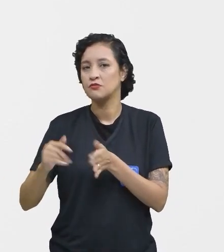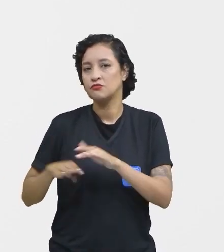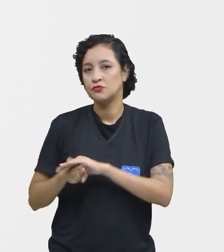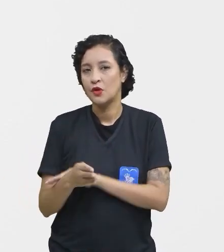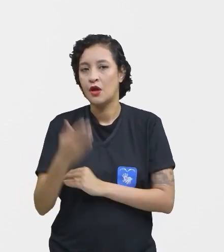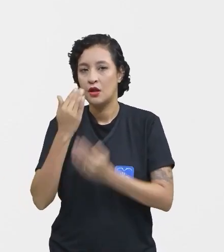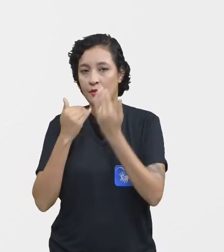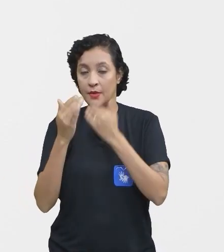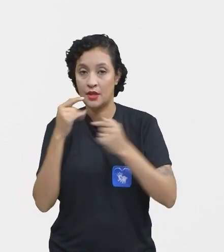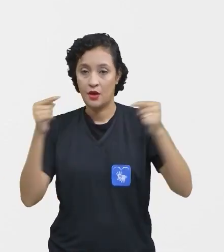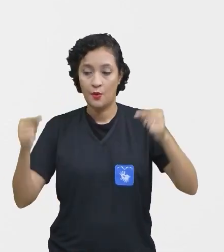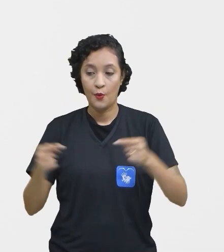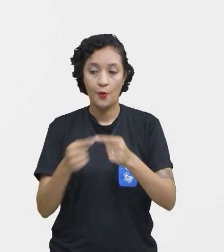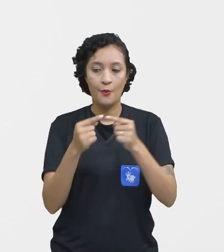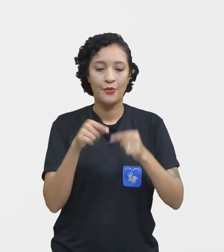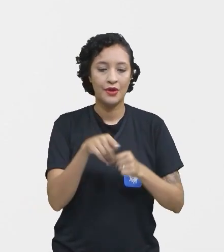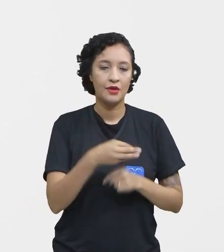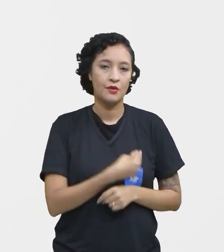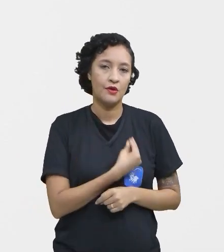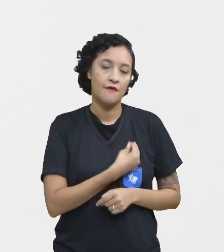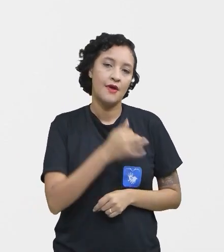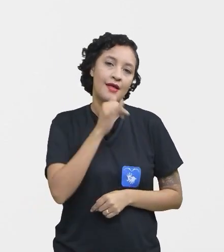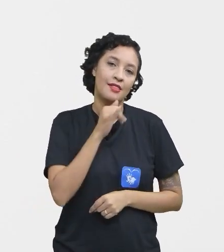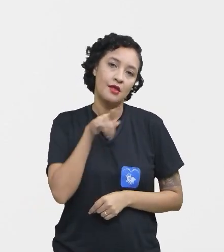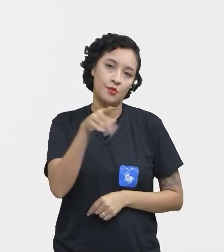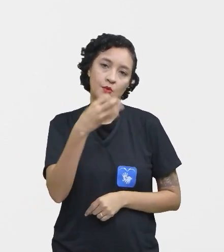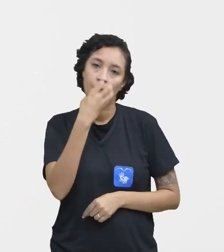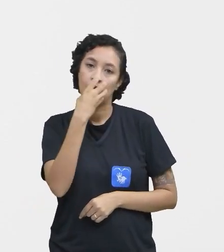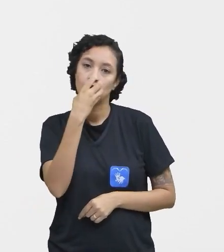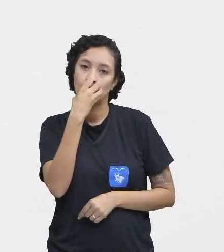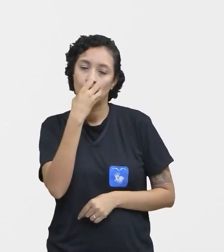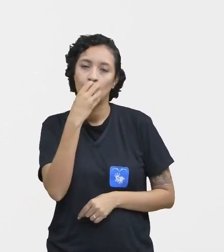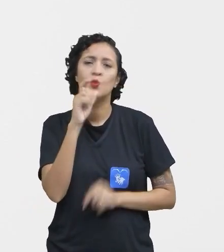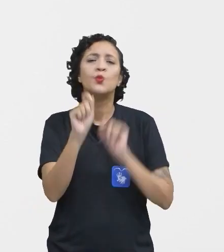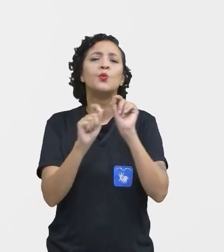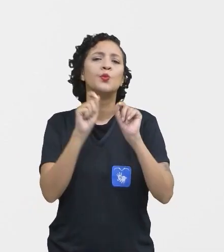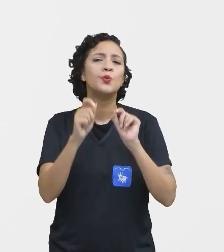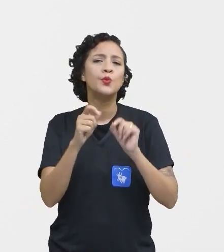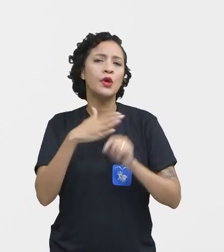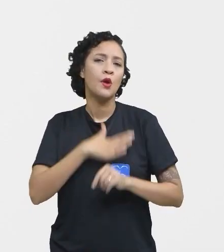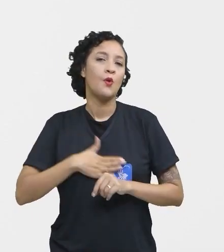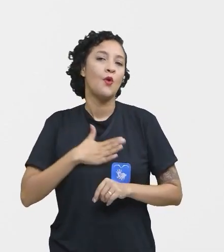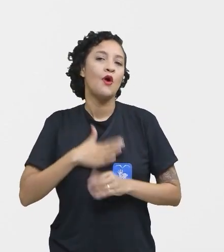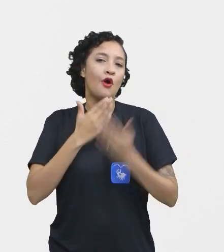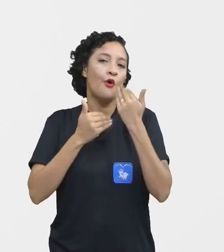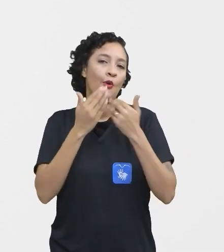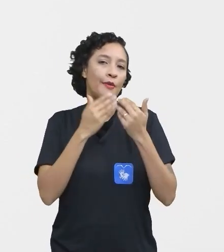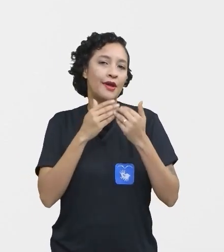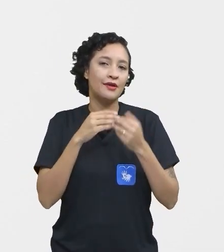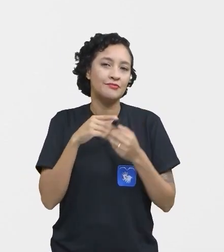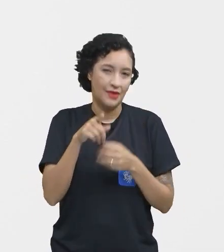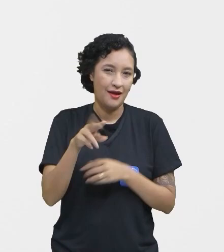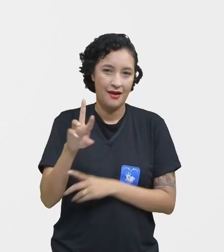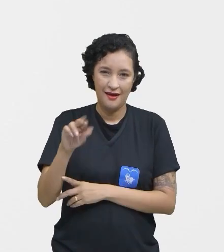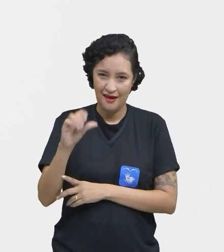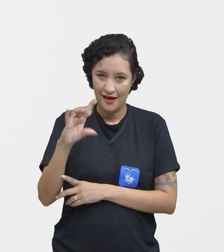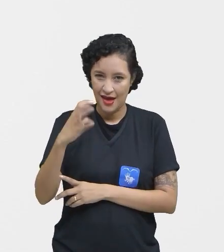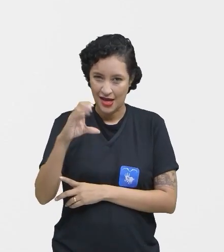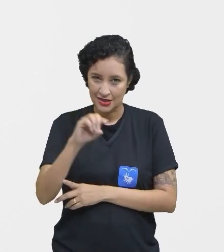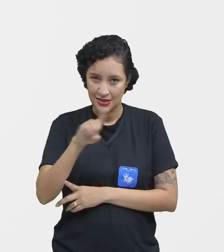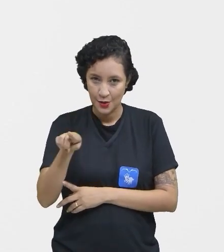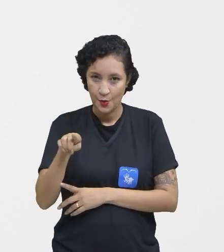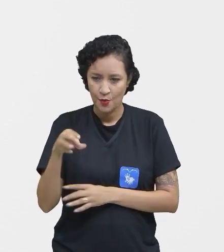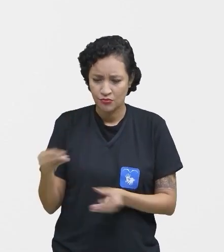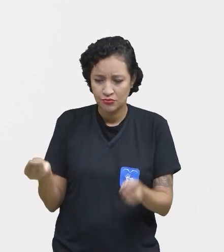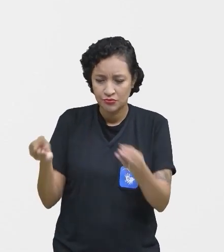vive. Por exemplo, seu cachorro, o que ele gosta de comer? Ele gosta de comer ração, porque você oferece ração para ele, né? Mas